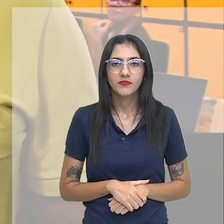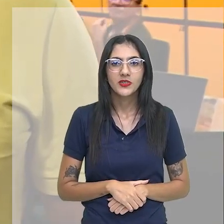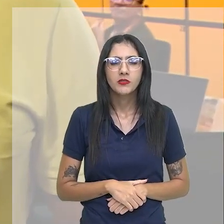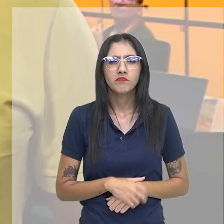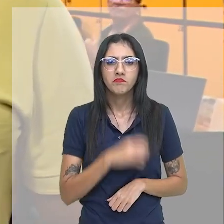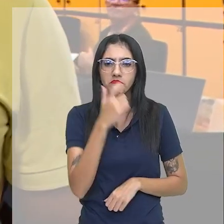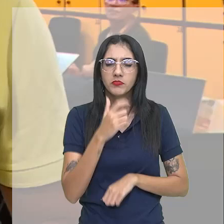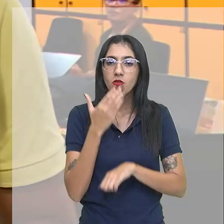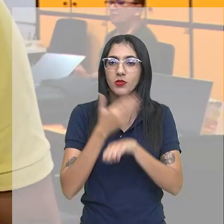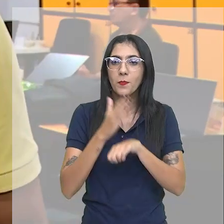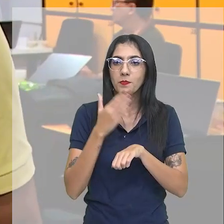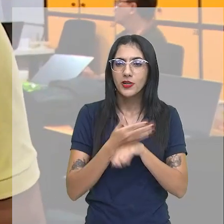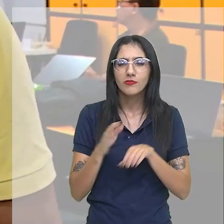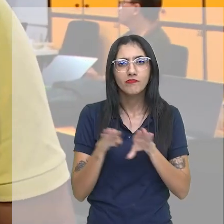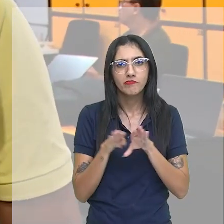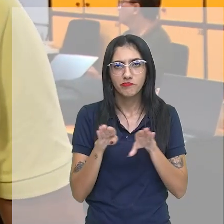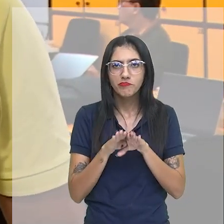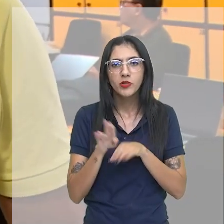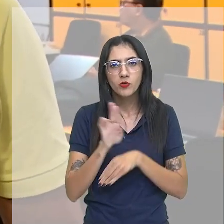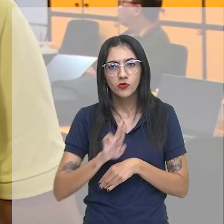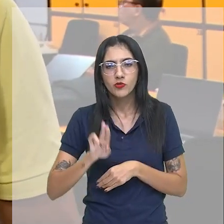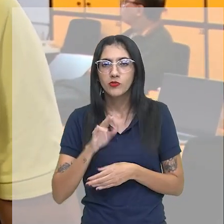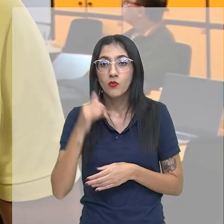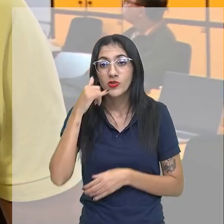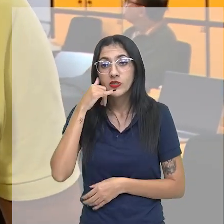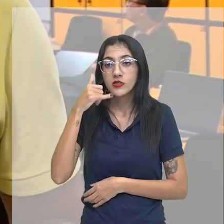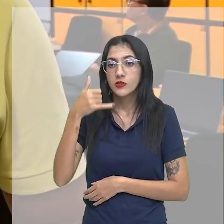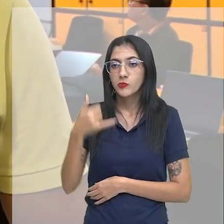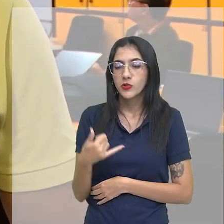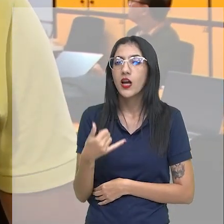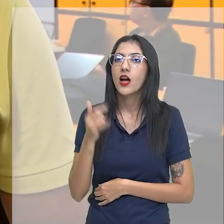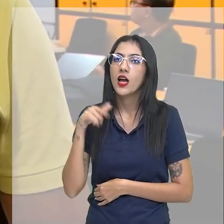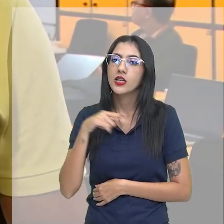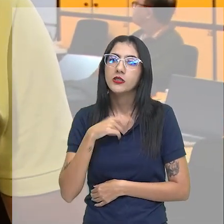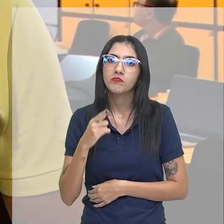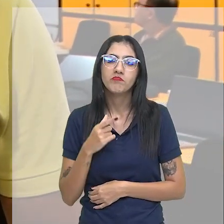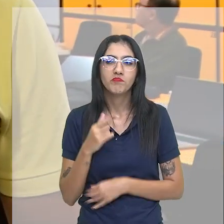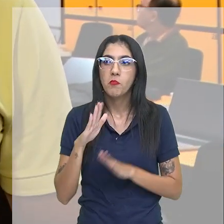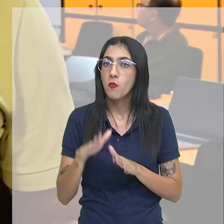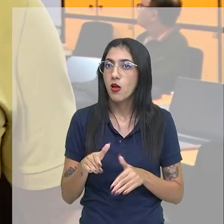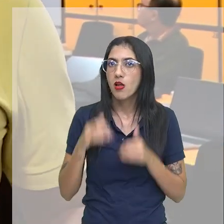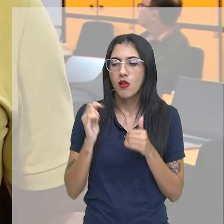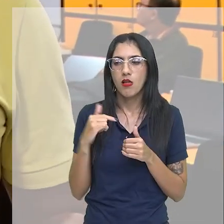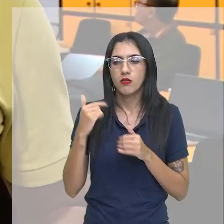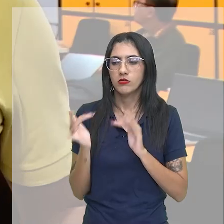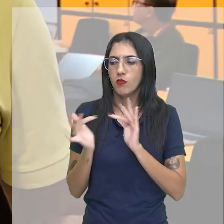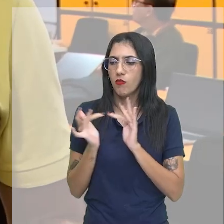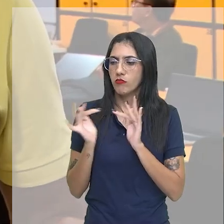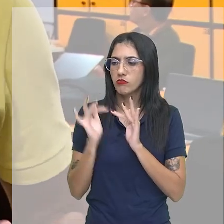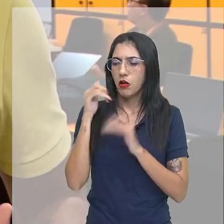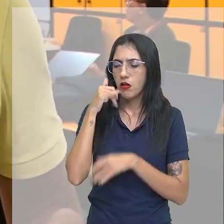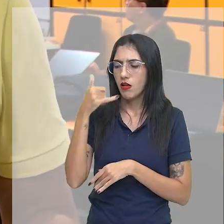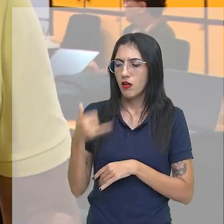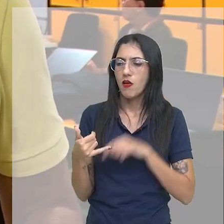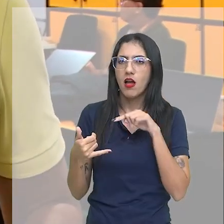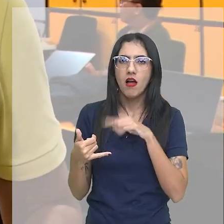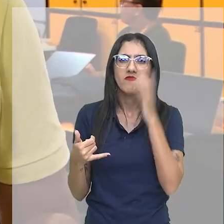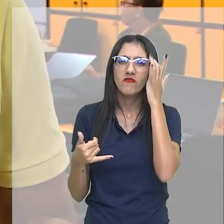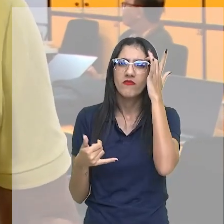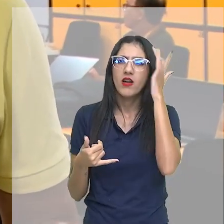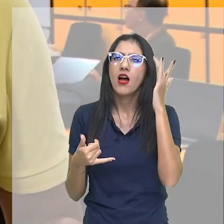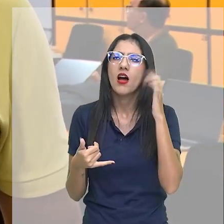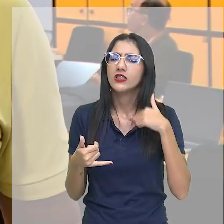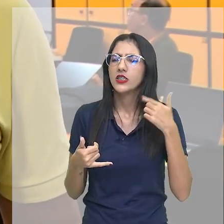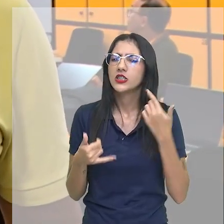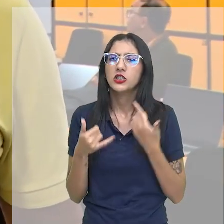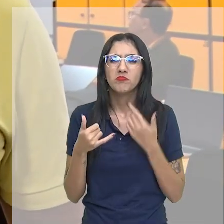também utilizo, sabia? Eu acho que o celular ele trouxe assim para a palma da nossa mão uma facilidade tão grande, e